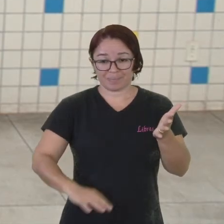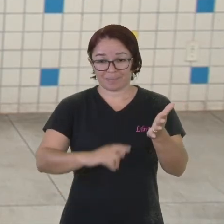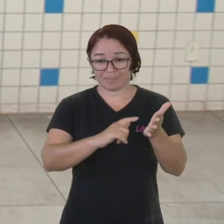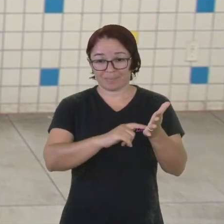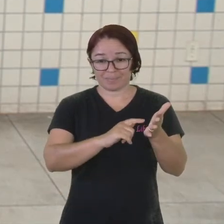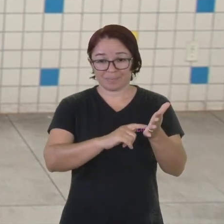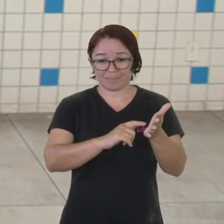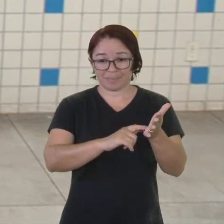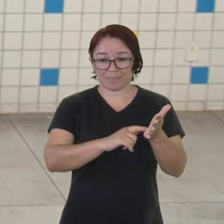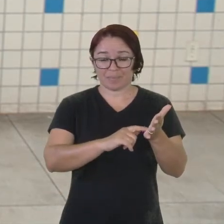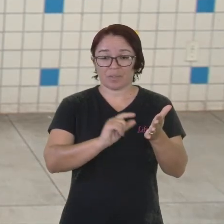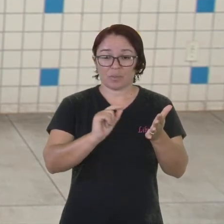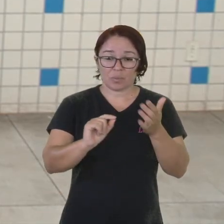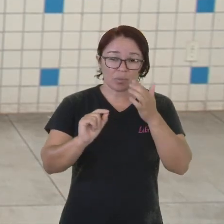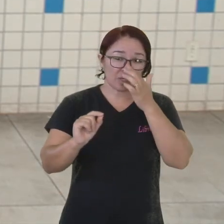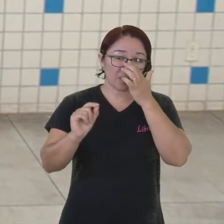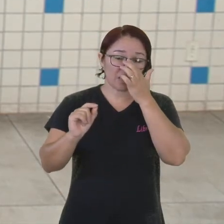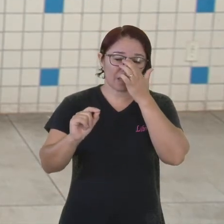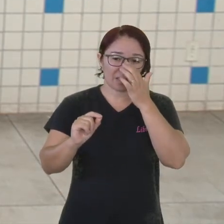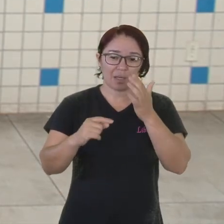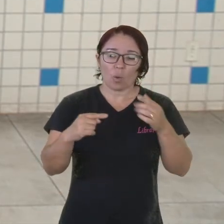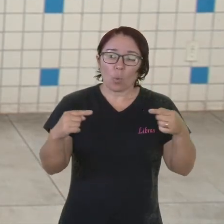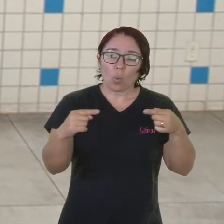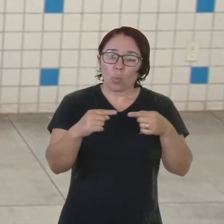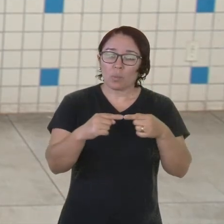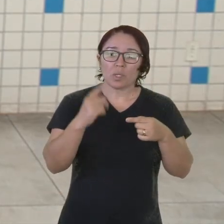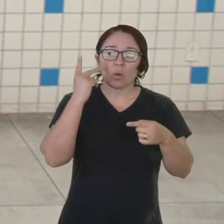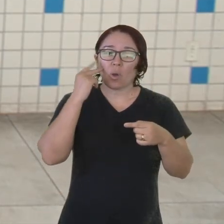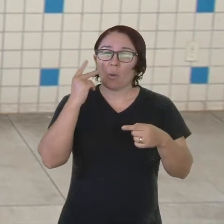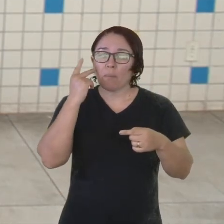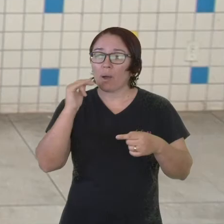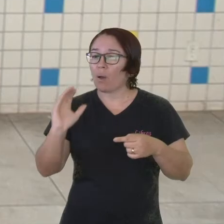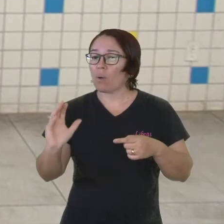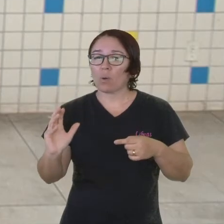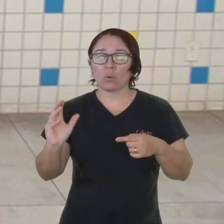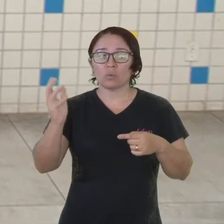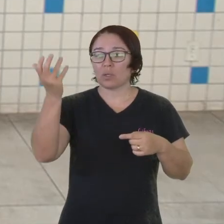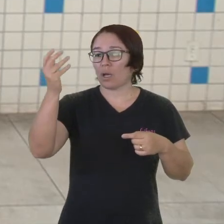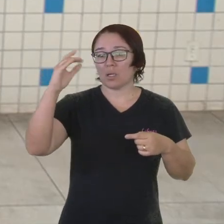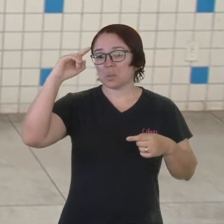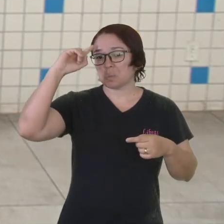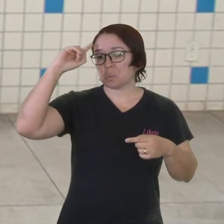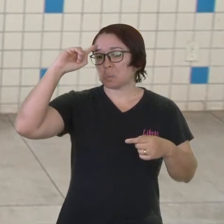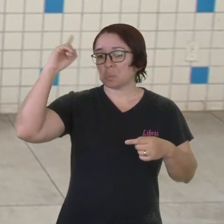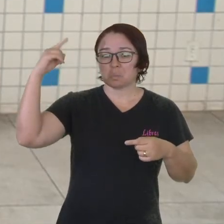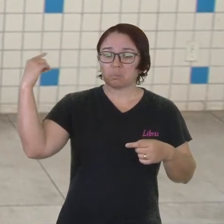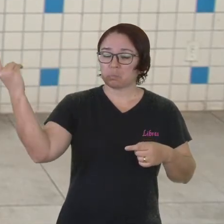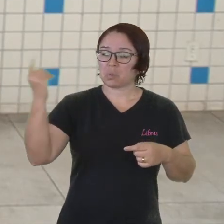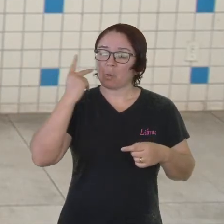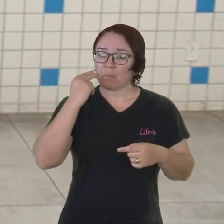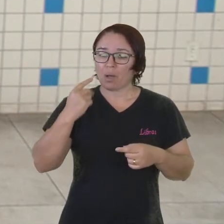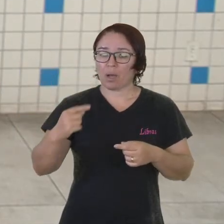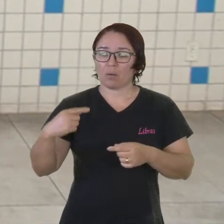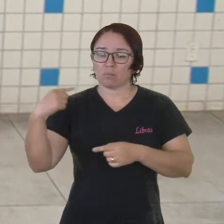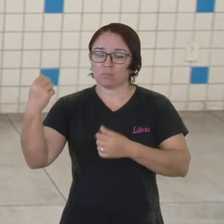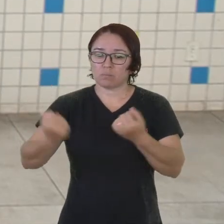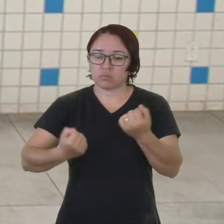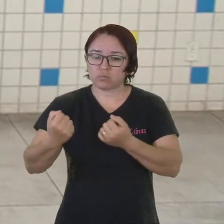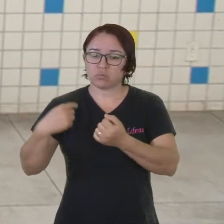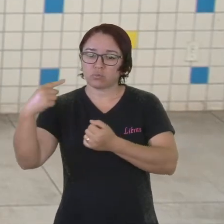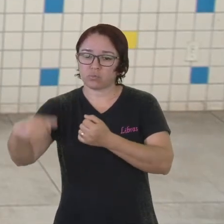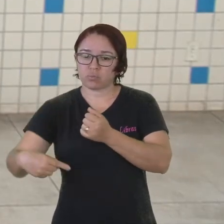contado um fato do cotidiano, né? O carro com pneu furado e uma pessoa oferece ajuda. Tudo